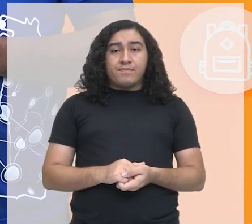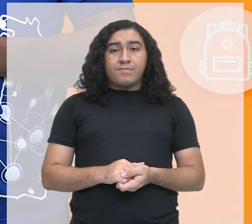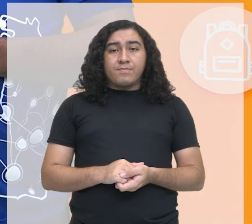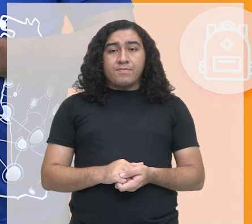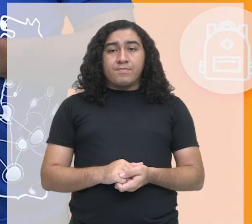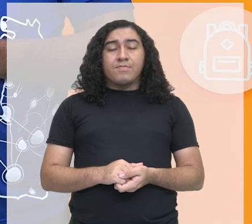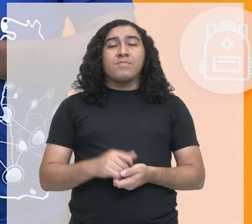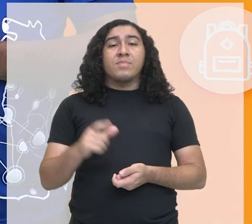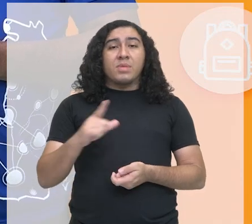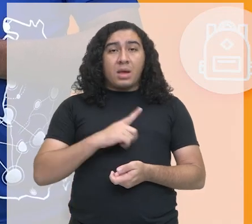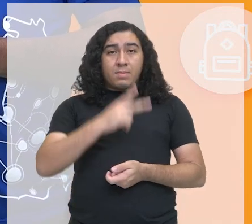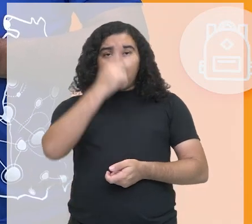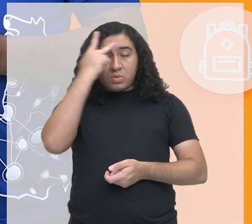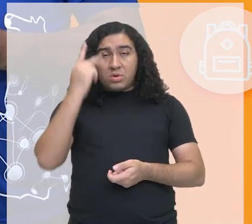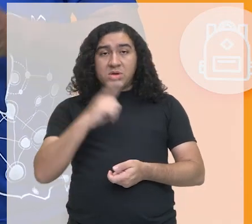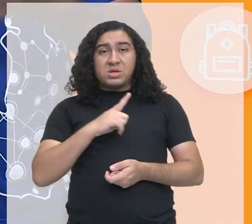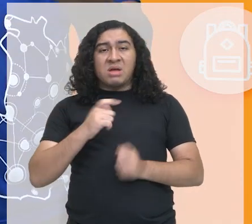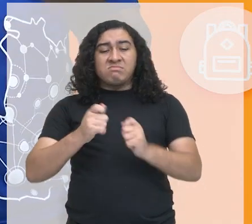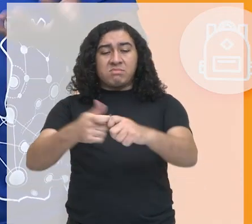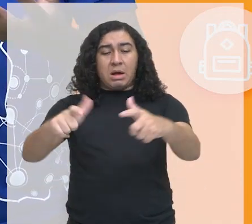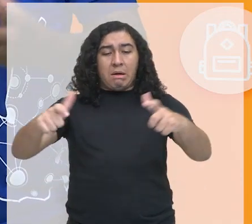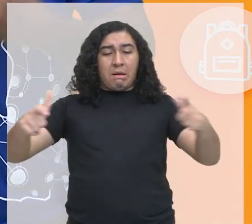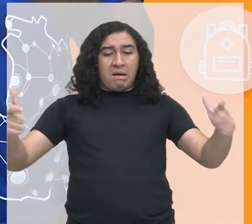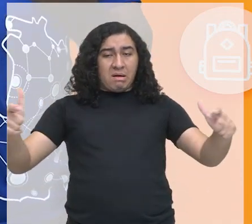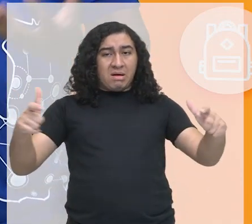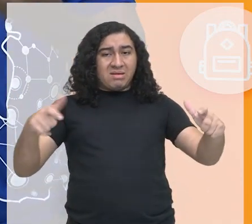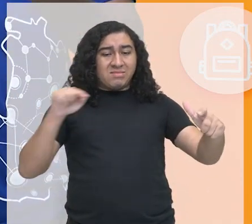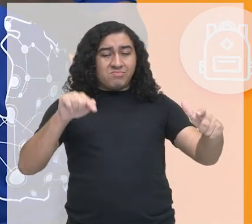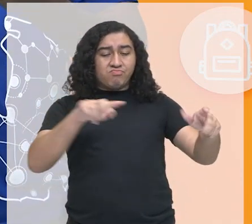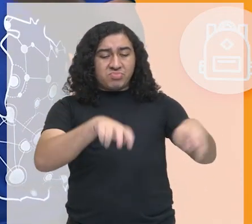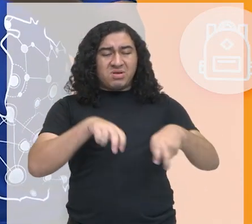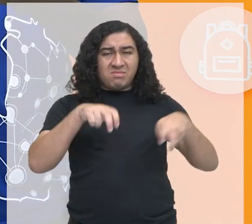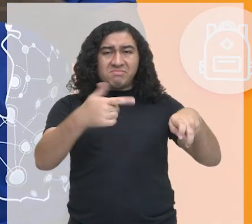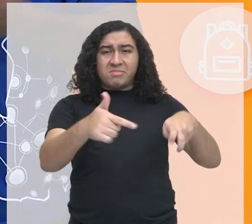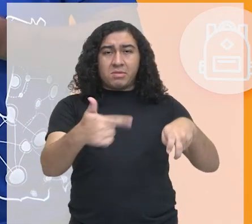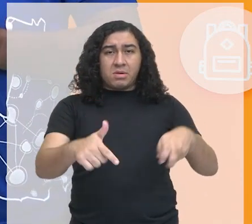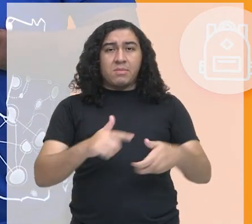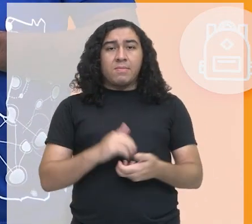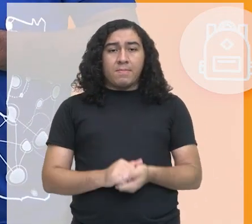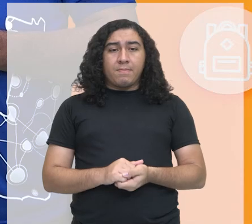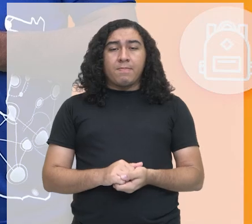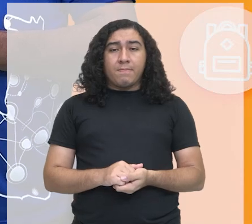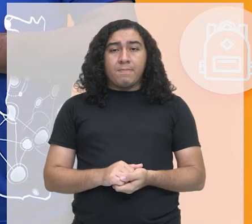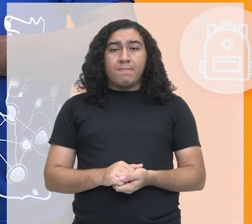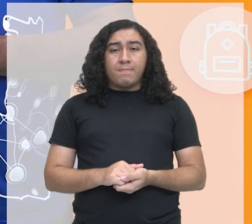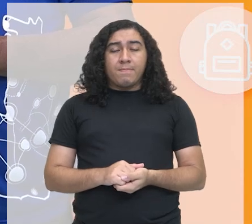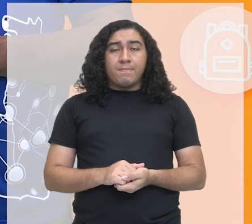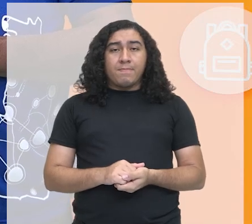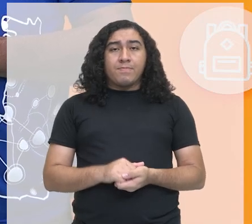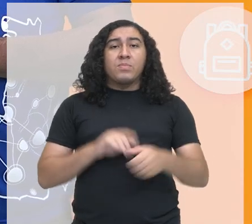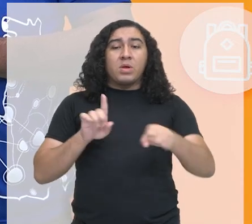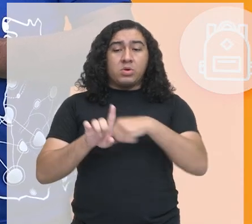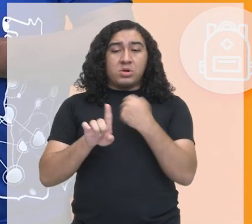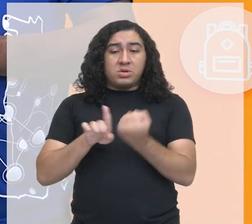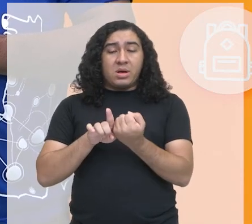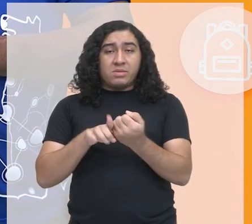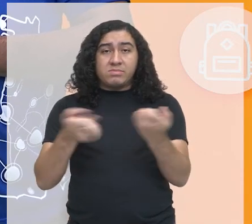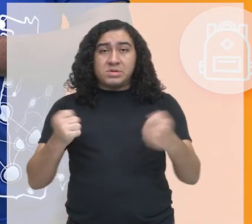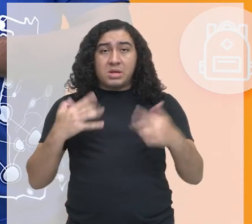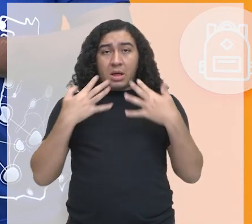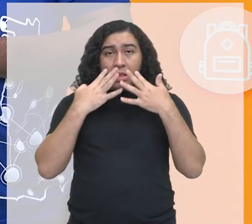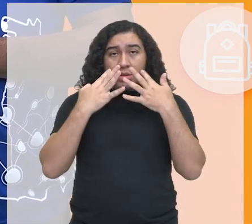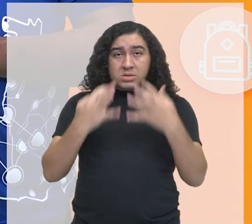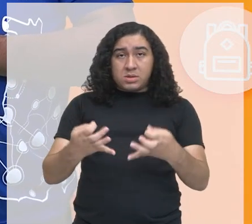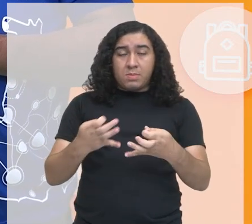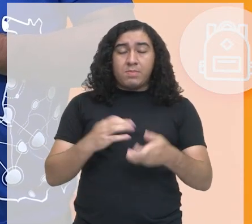do grande latifúndio. Então, tudo isso aí, os movimentos sociais estão lá para chamar a atenção, porque